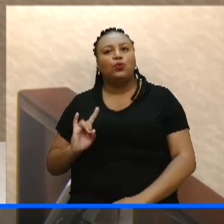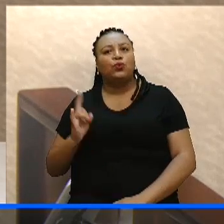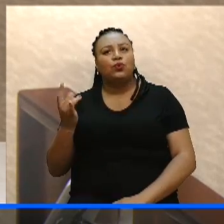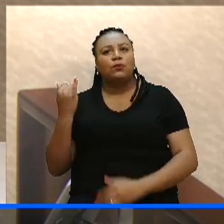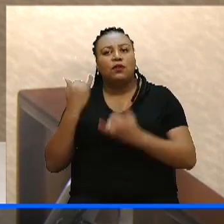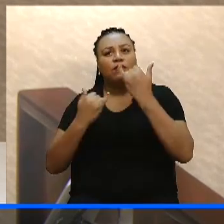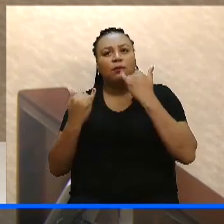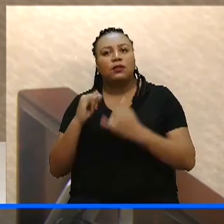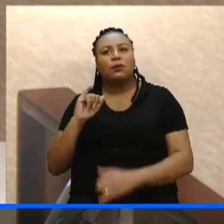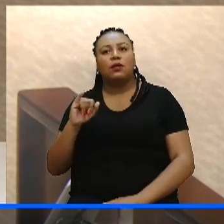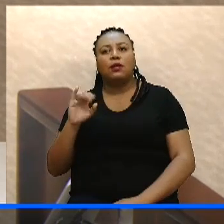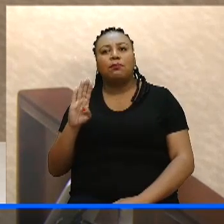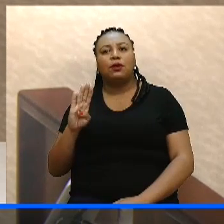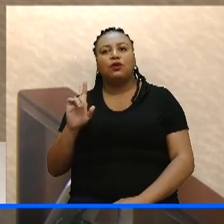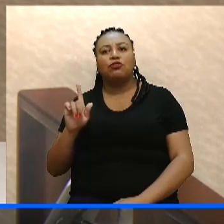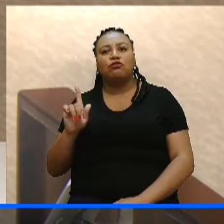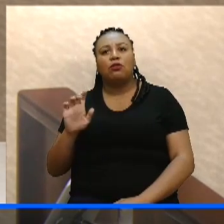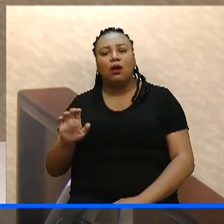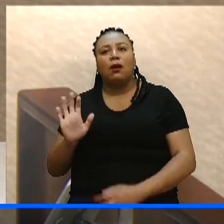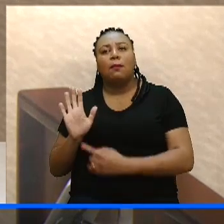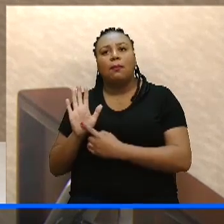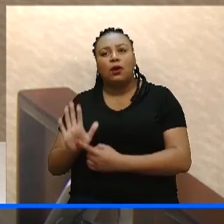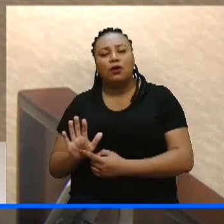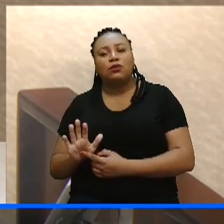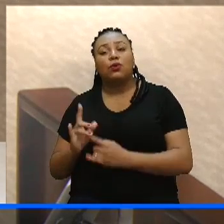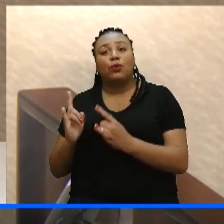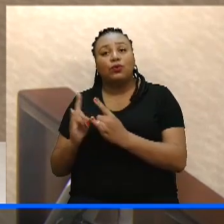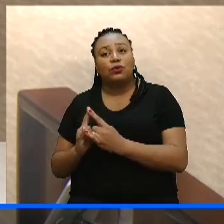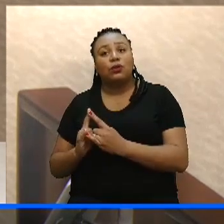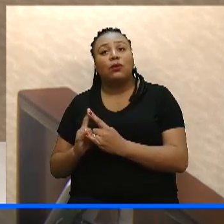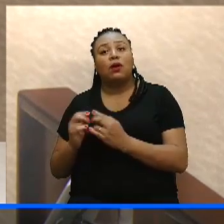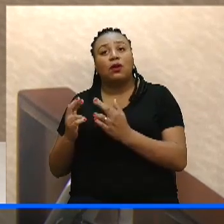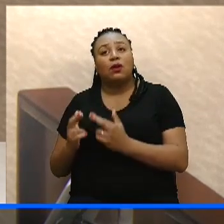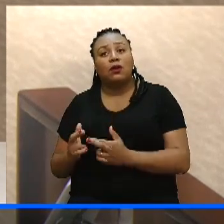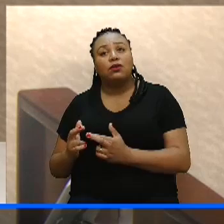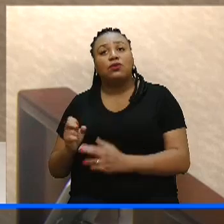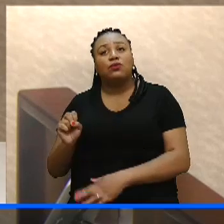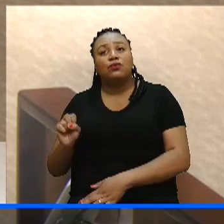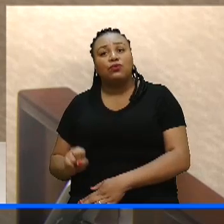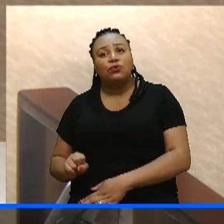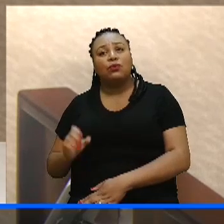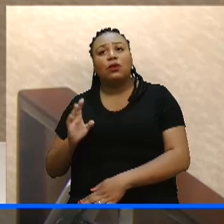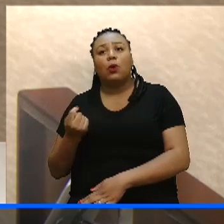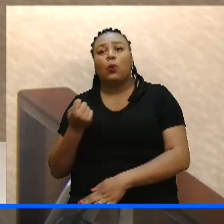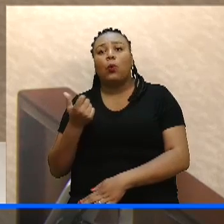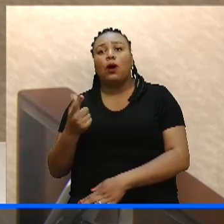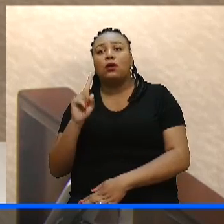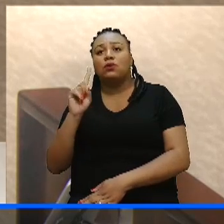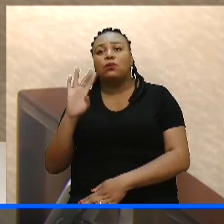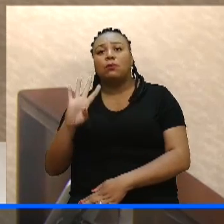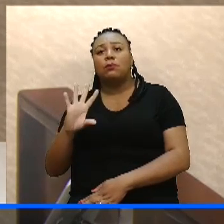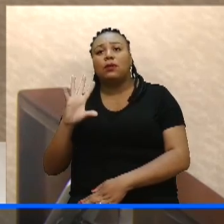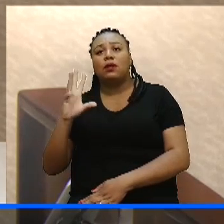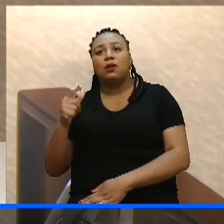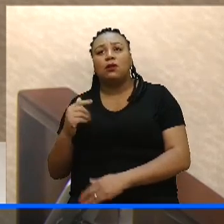dados do ibge apontam que a zona sul tem atualmente quase um milhão de habitantes a economia